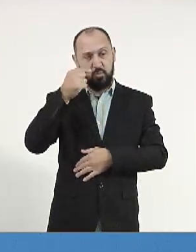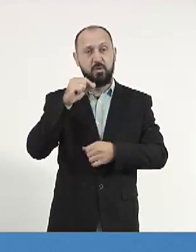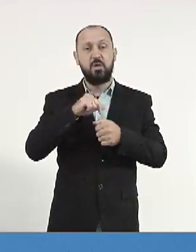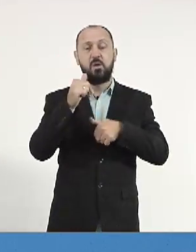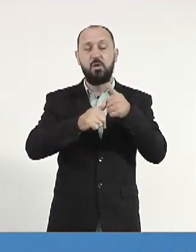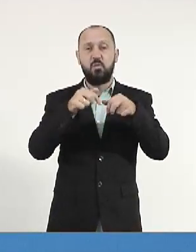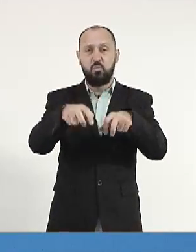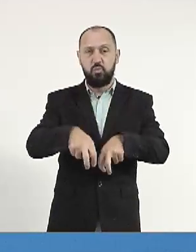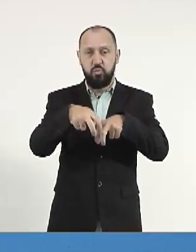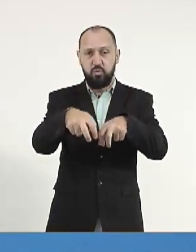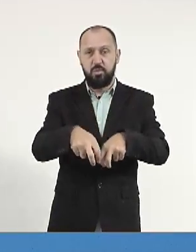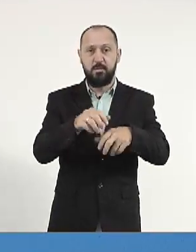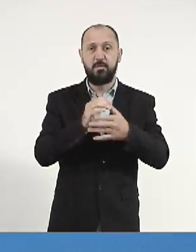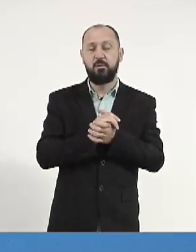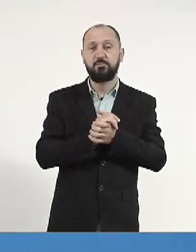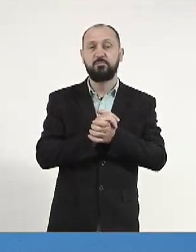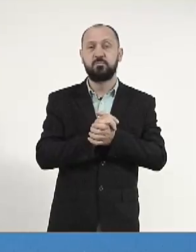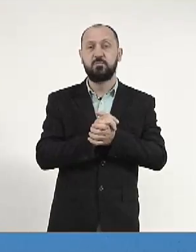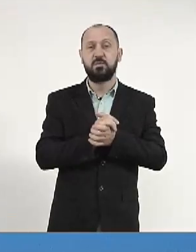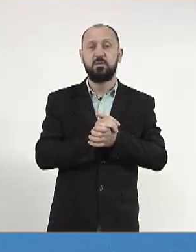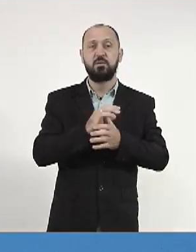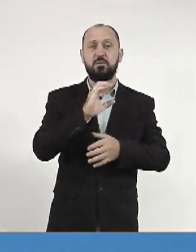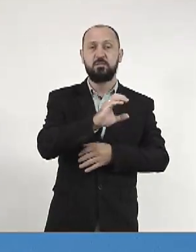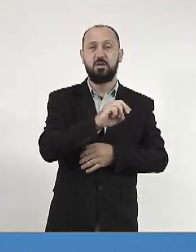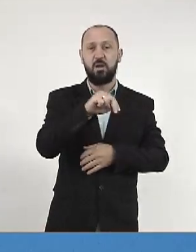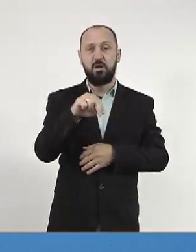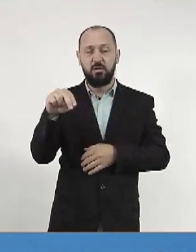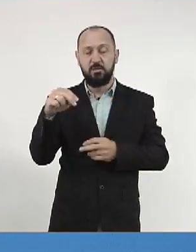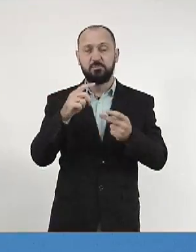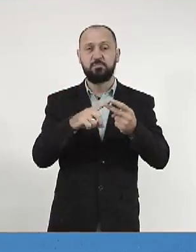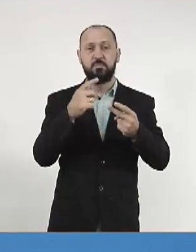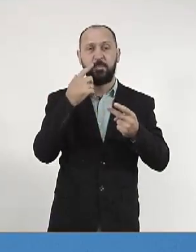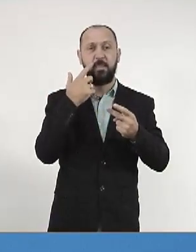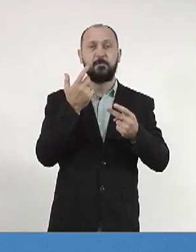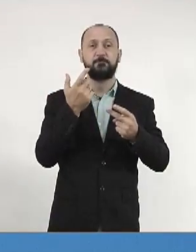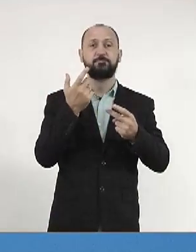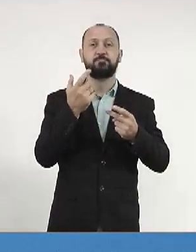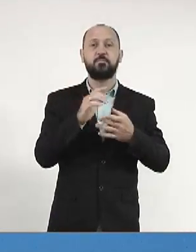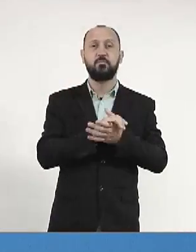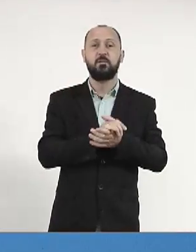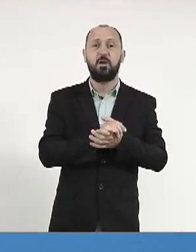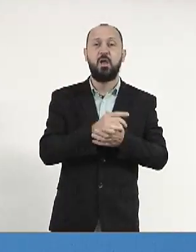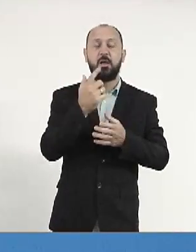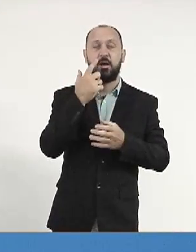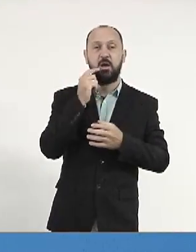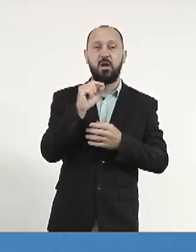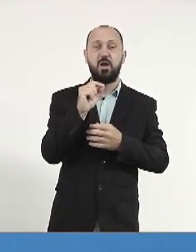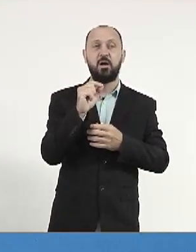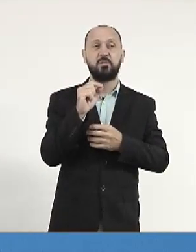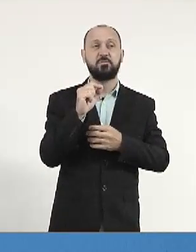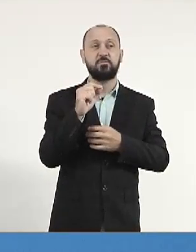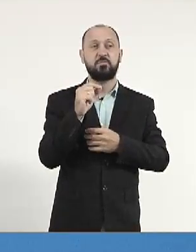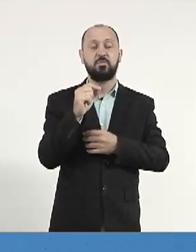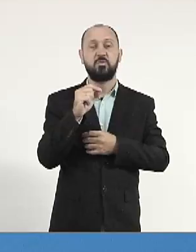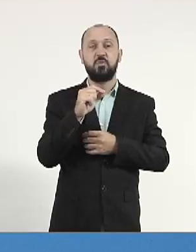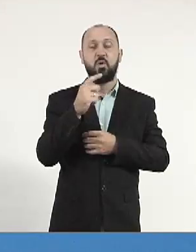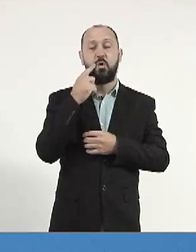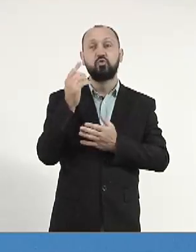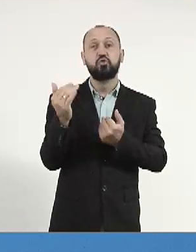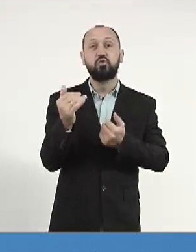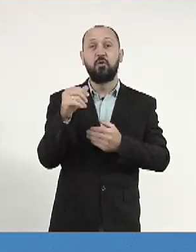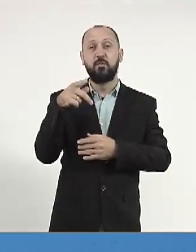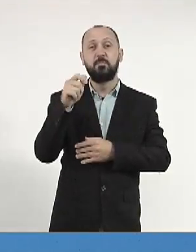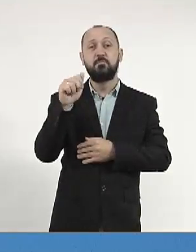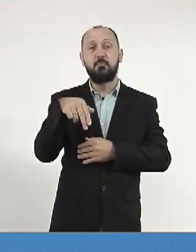rural. Você vê a CNN, você vê a Jovem Pan. Agora, quem